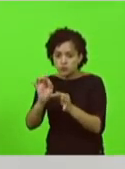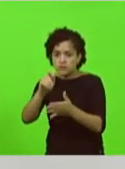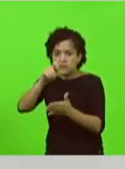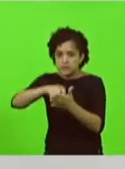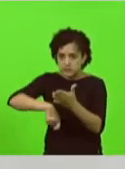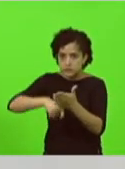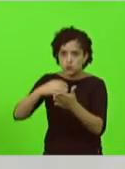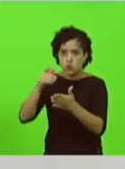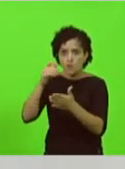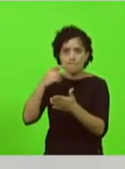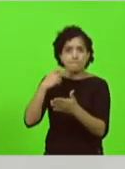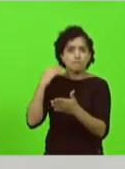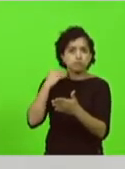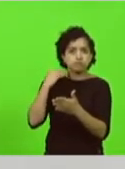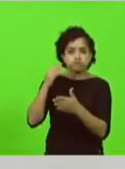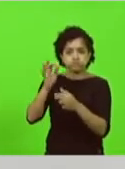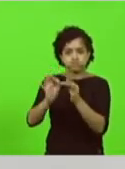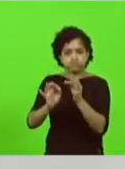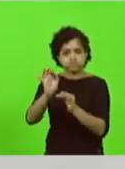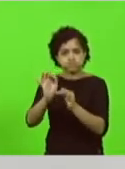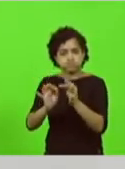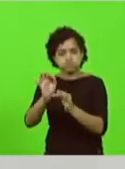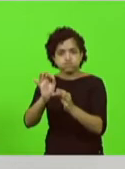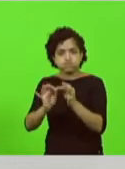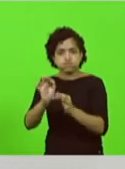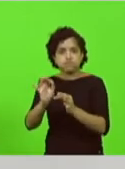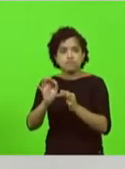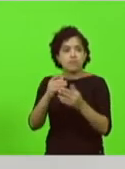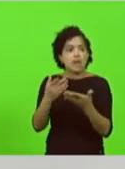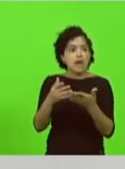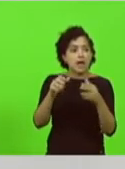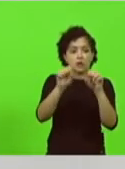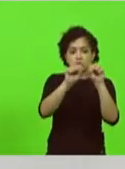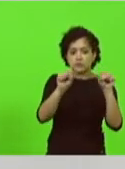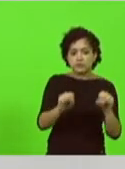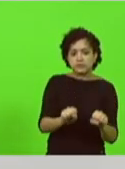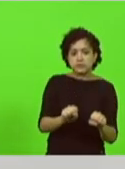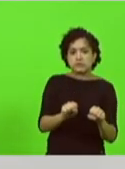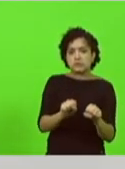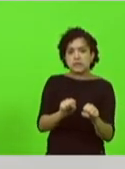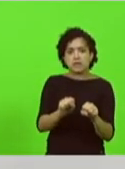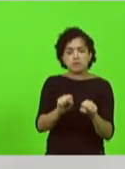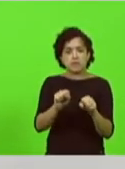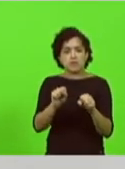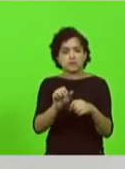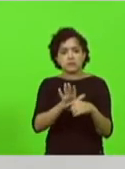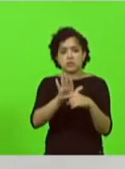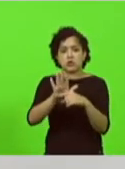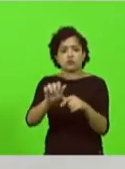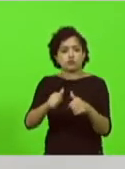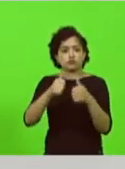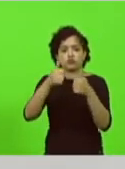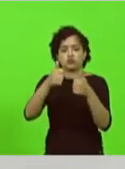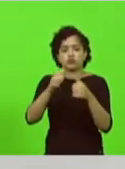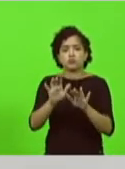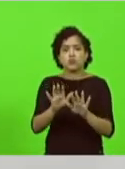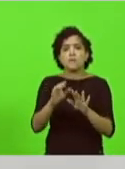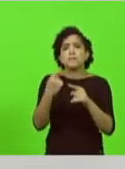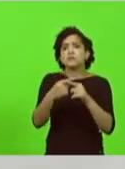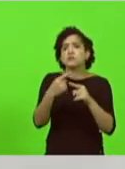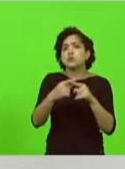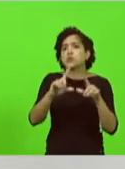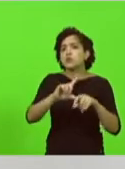essa liberação, vão a público e falam que o sistema não recupera. Se ele está ciente que o sistema não recupera, por que